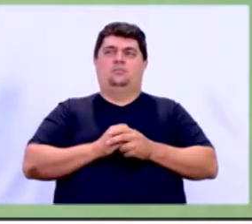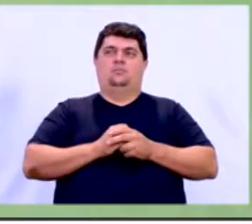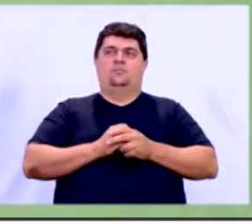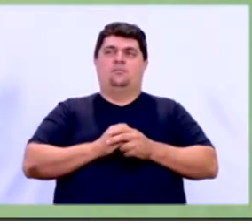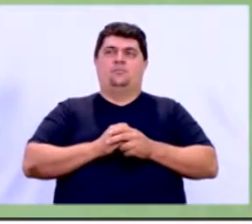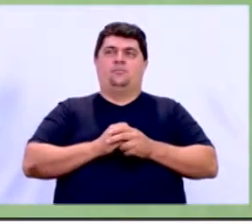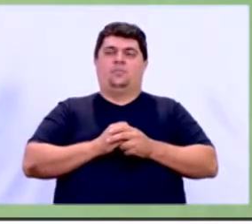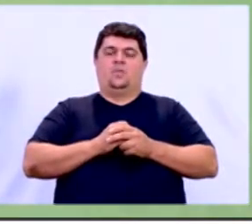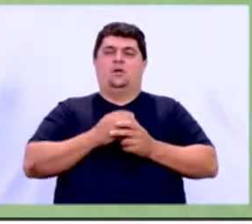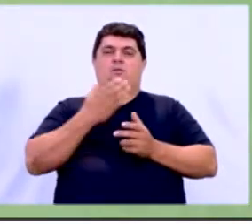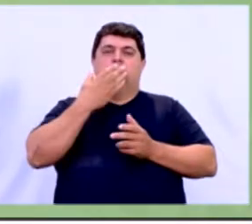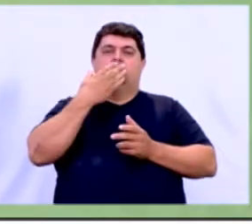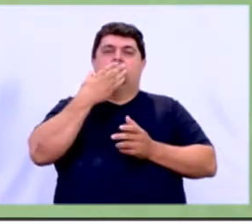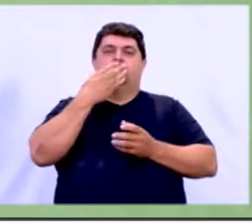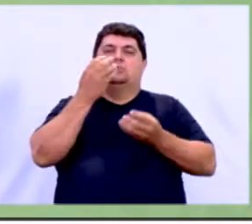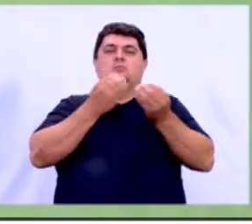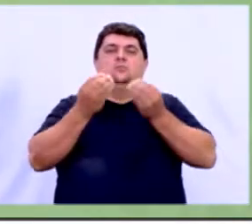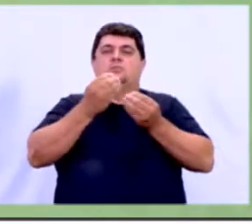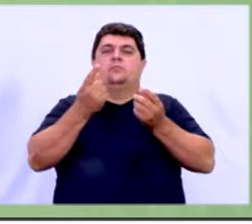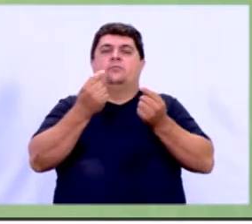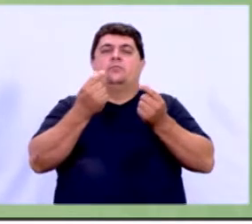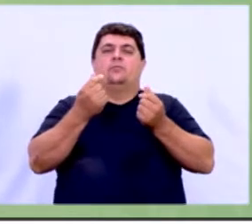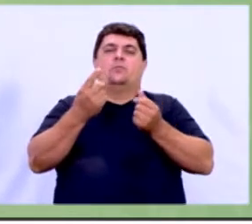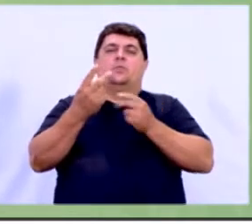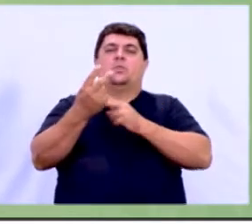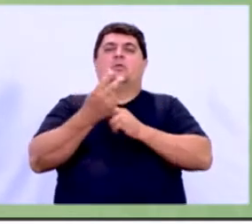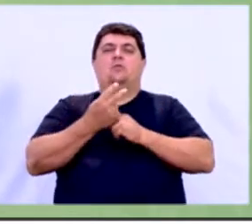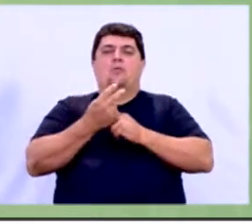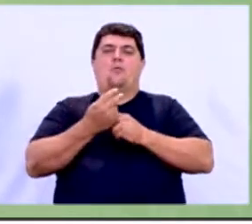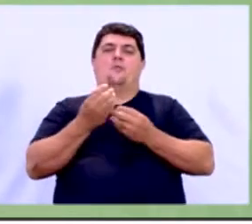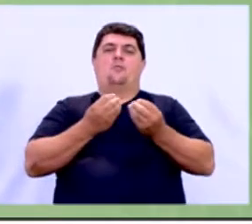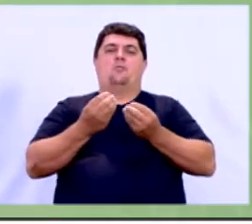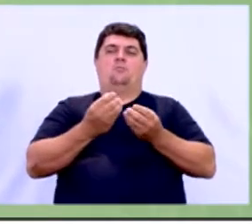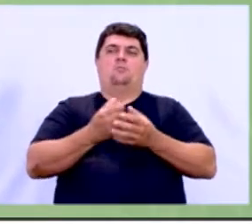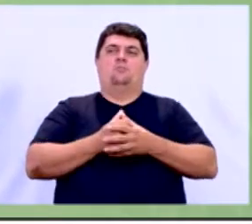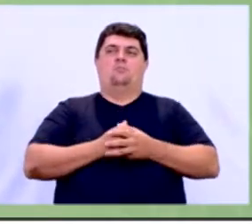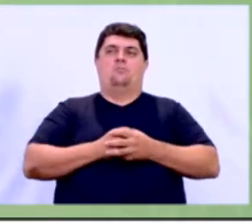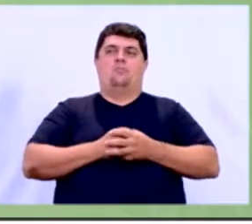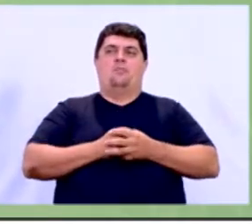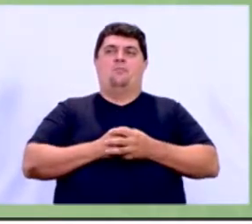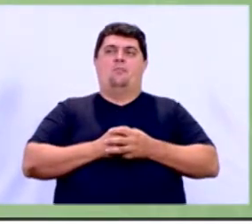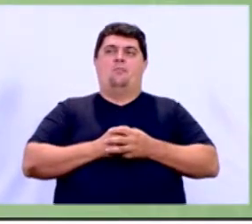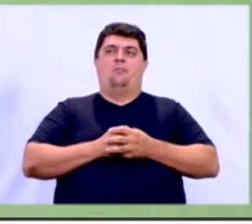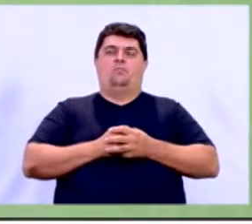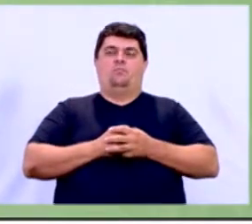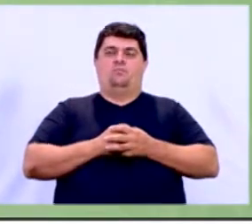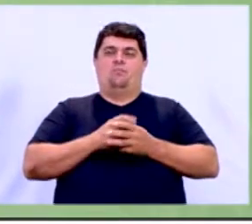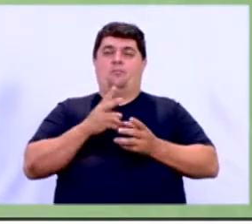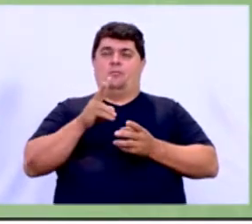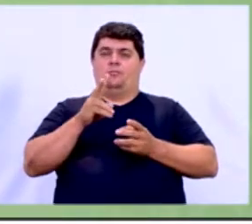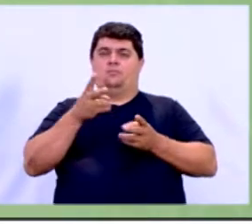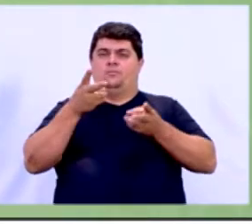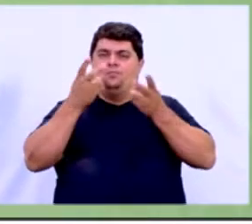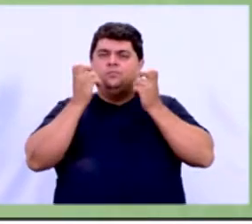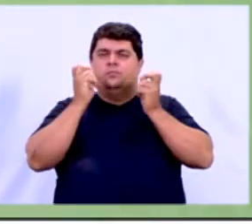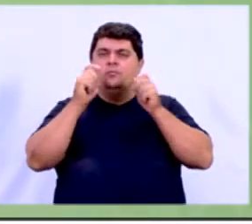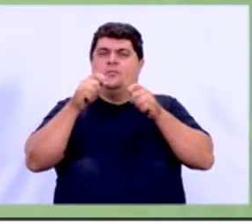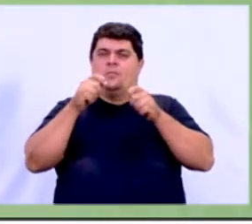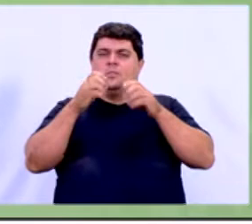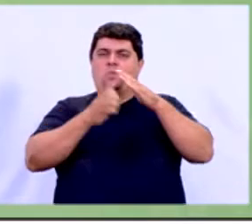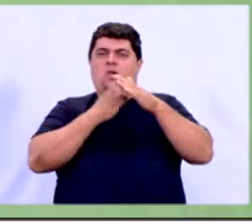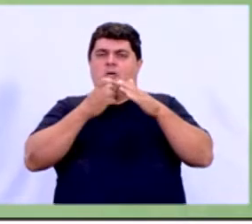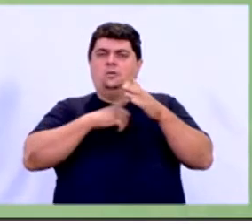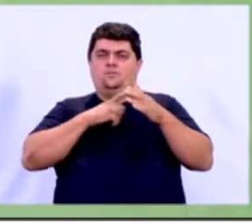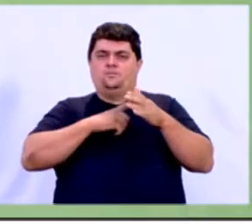sobre fontes e formas de financiamento, né? Nós vamos observar, né, que a organização ela possui